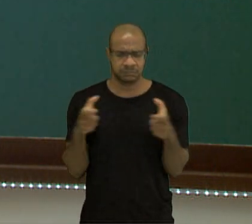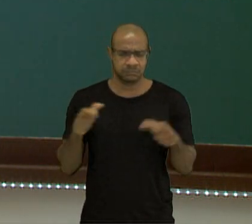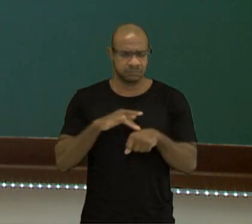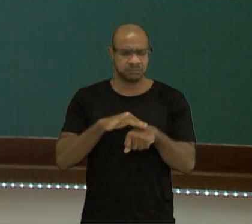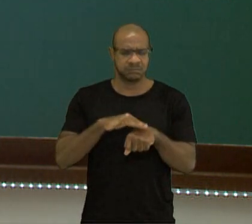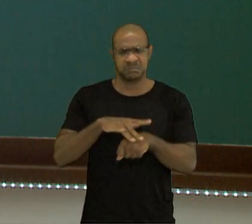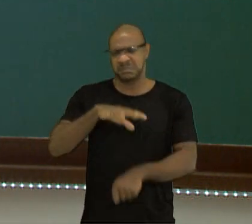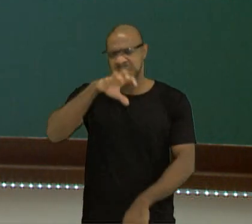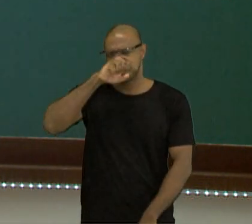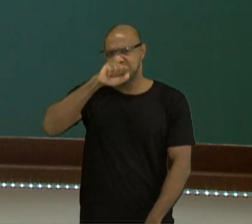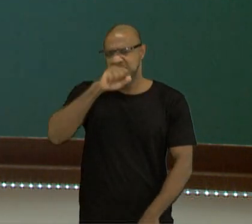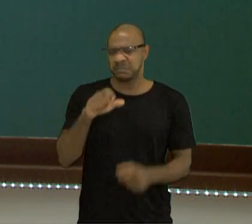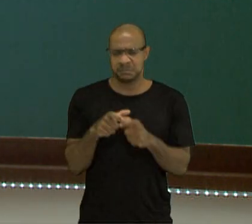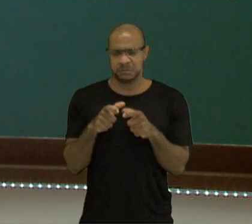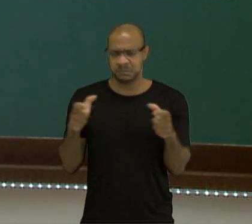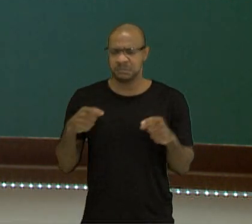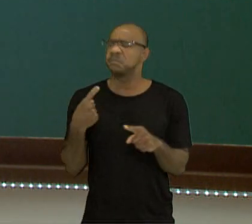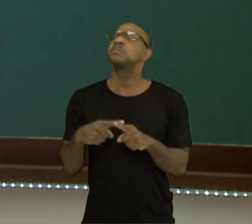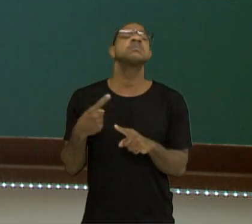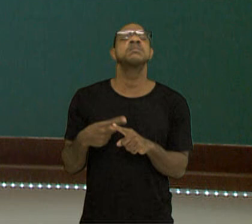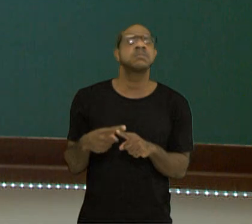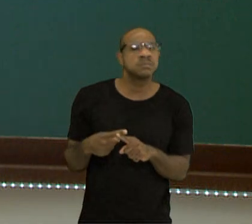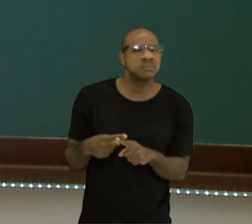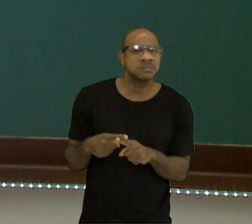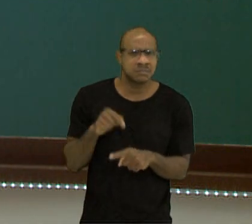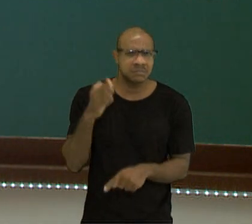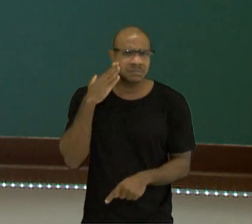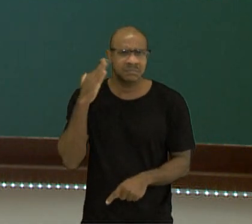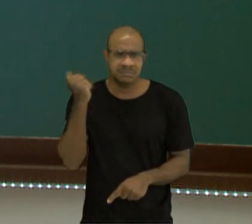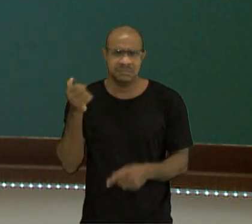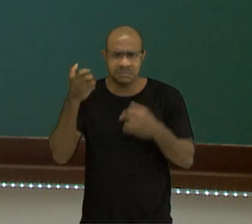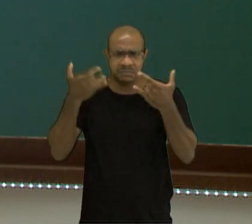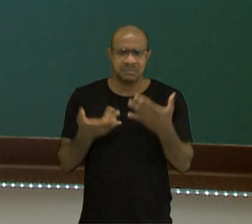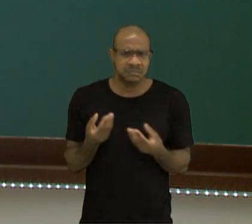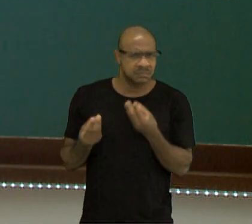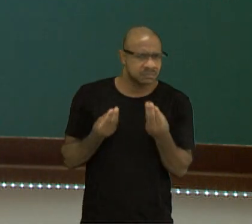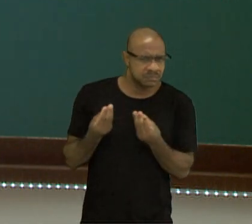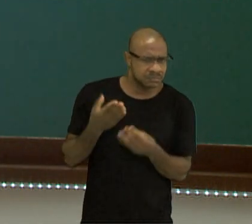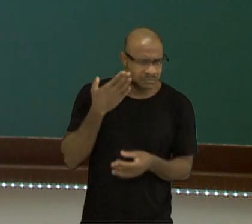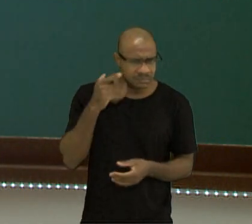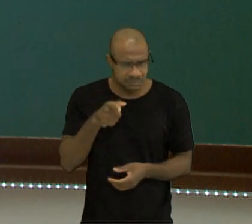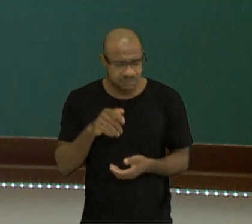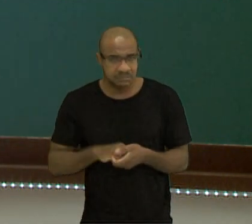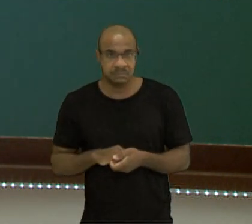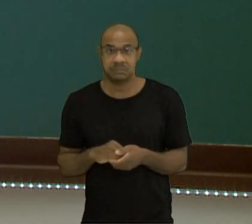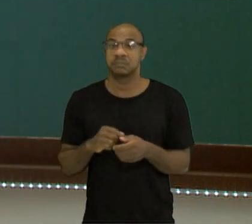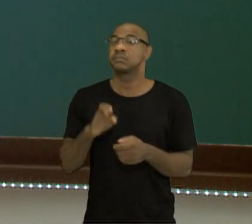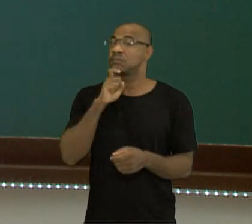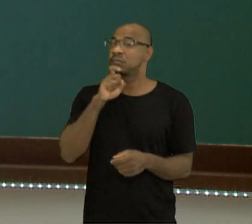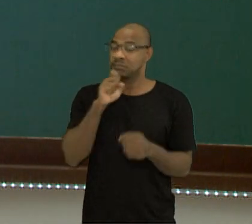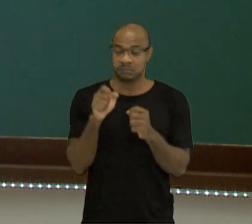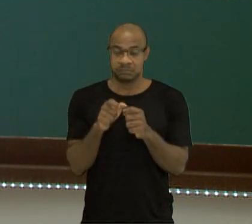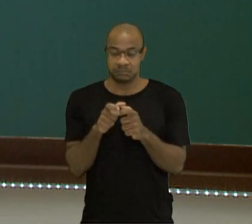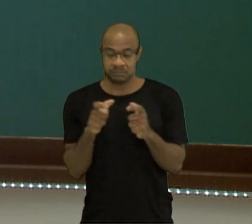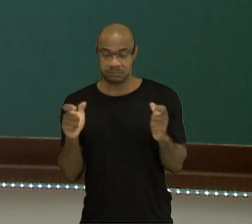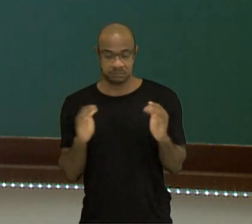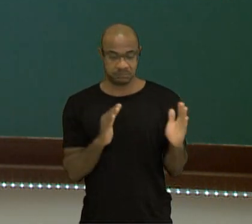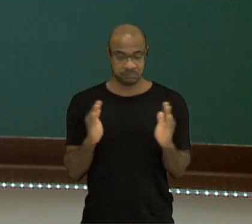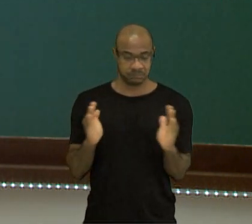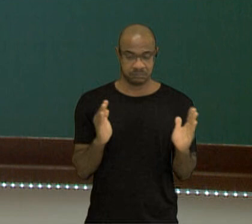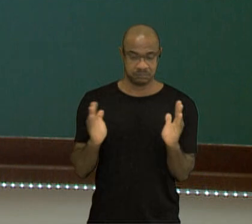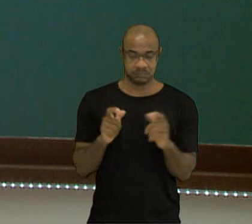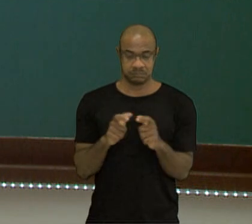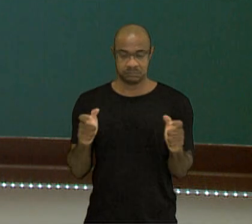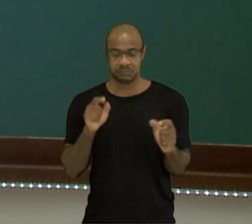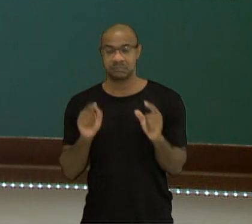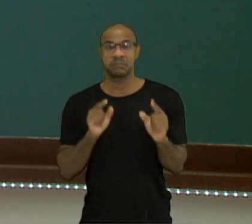doenças respiratórias? Por que será? Você já sabe qual é a explicação? No inverno, as doenças respiratórias